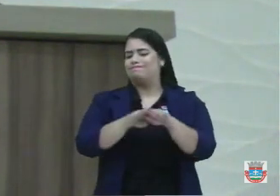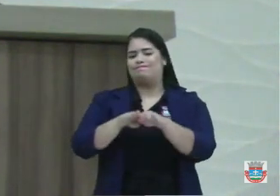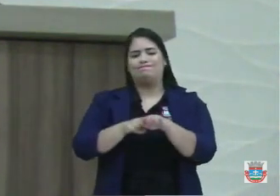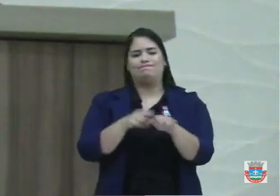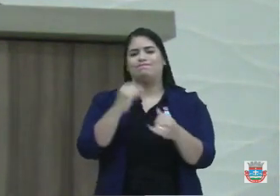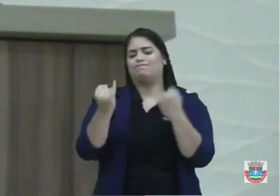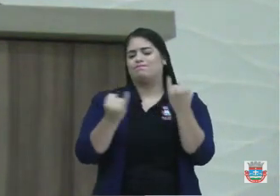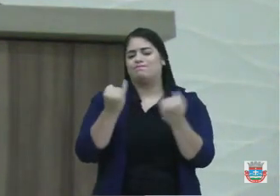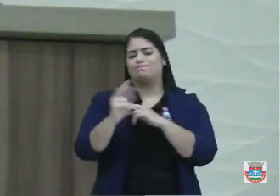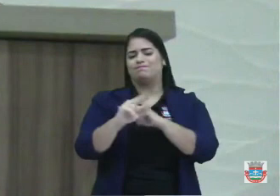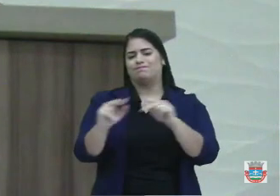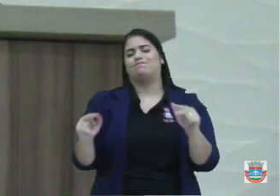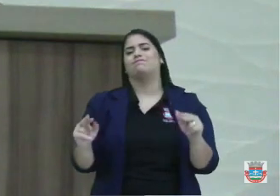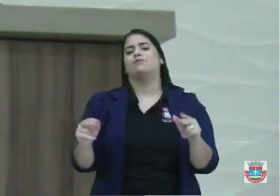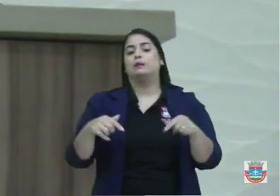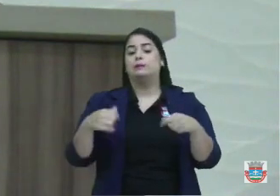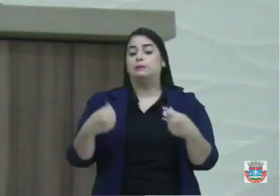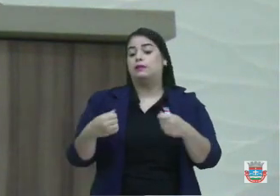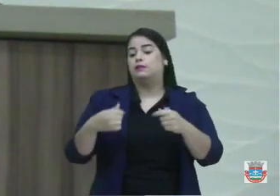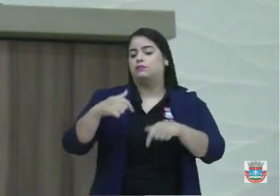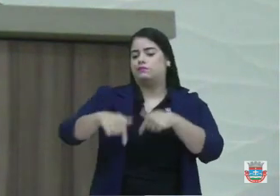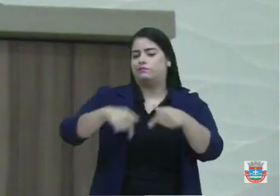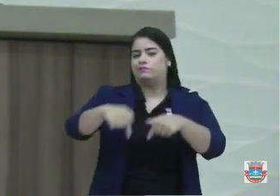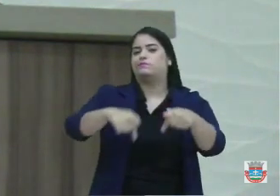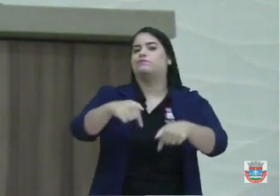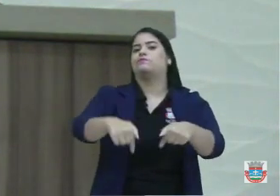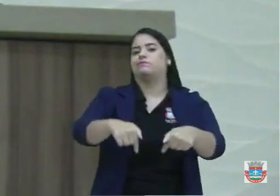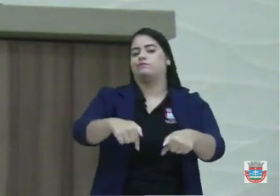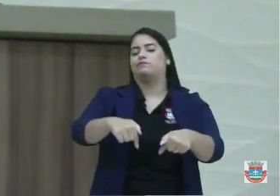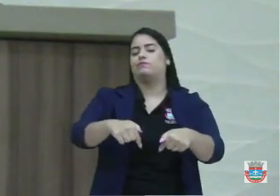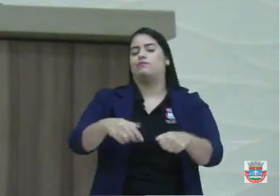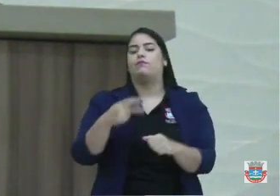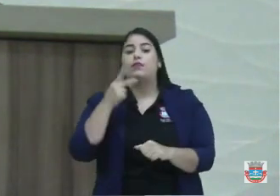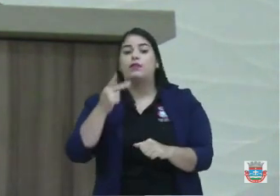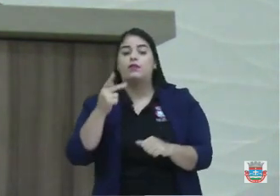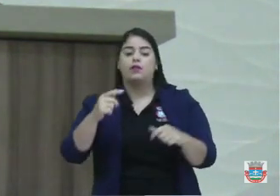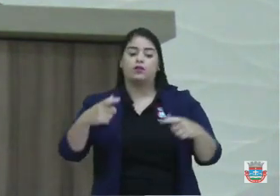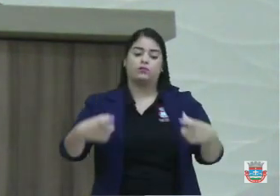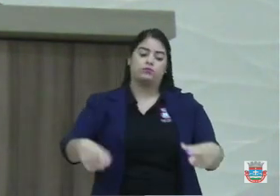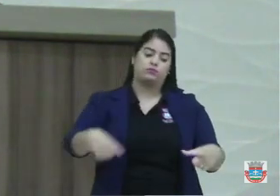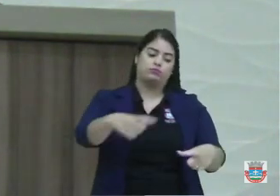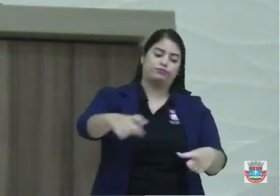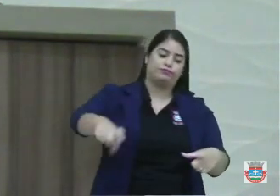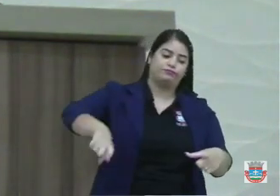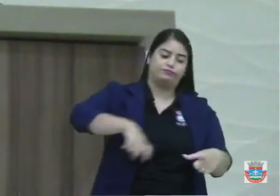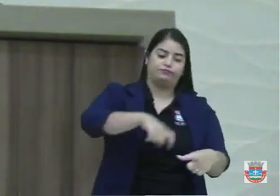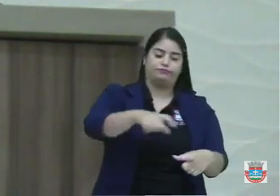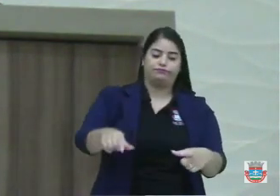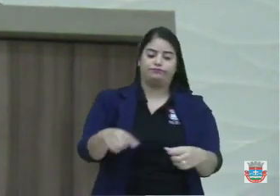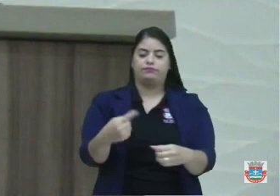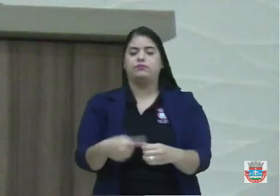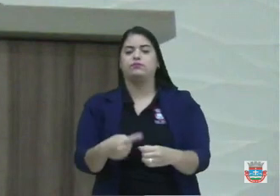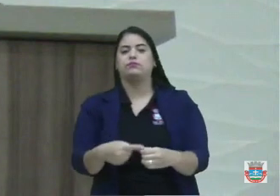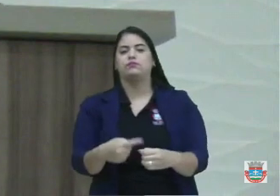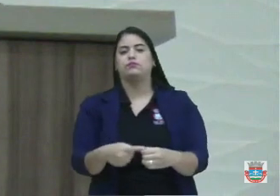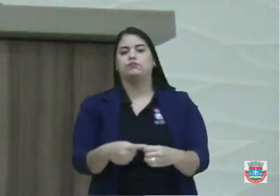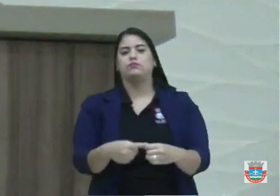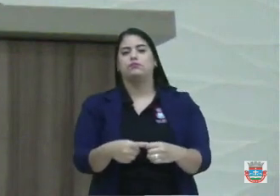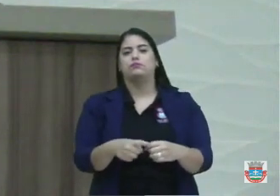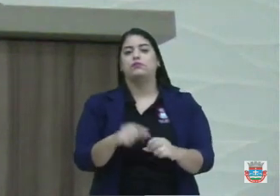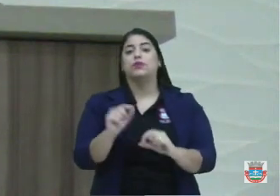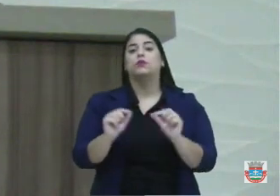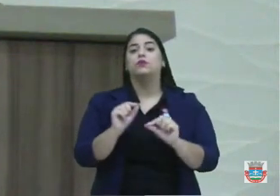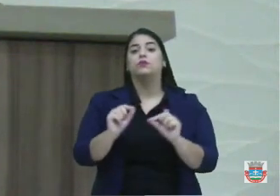informações, mas temos que lutar para isso. E quando se fala de buraco na cidade, de a usina